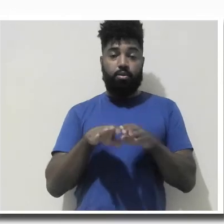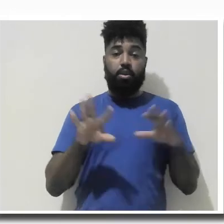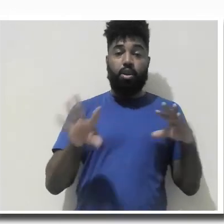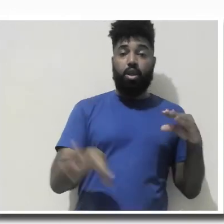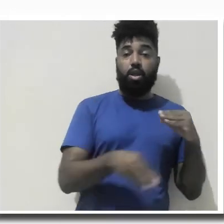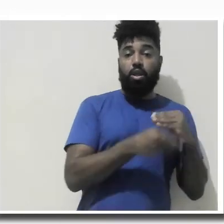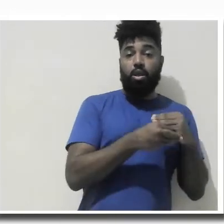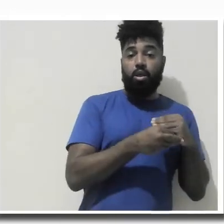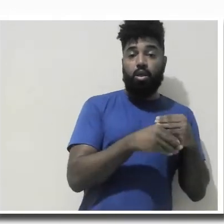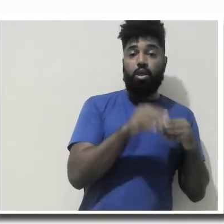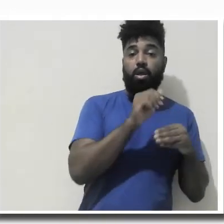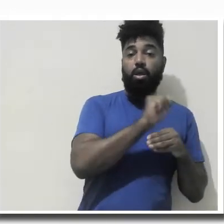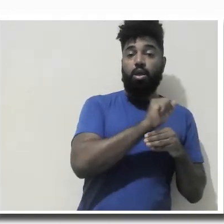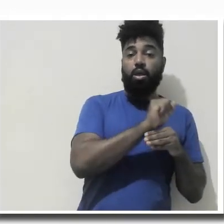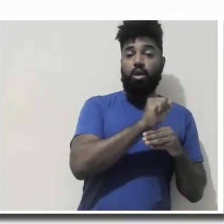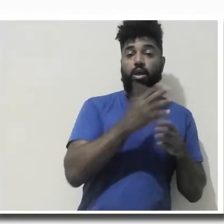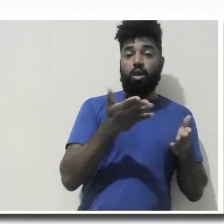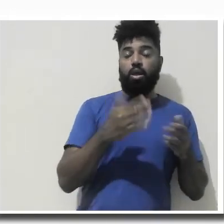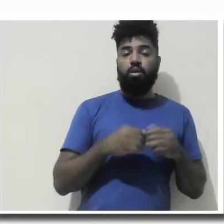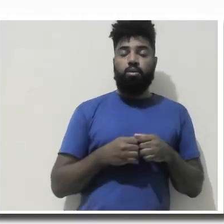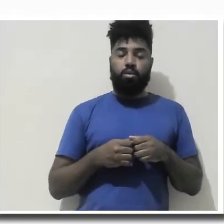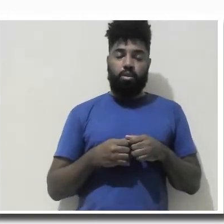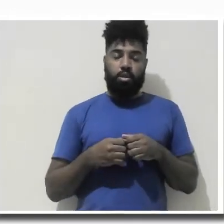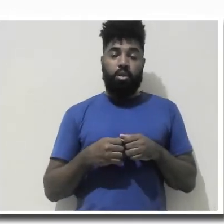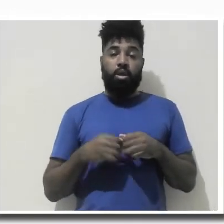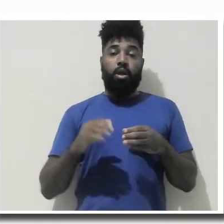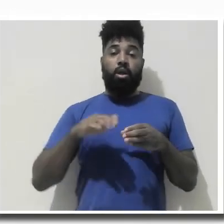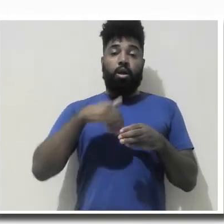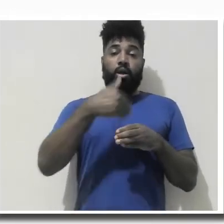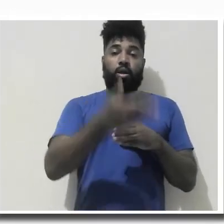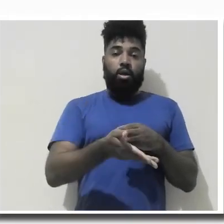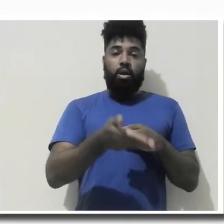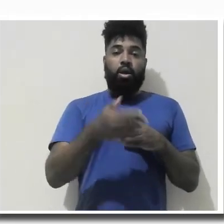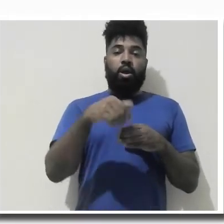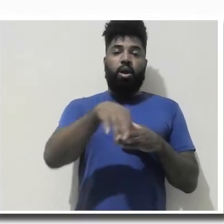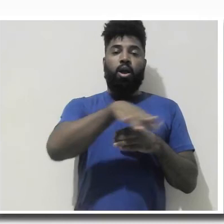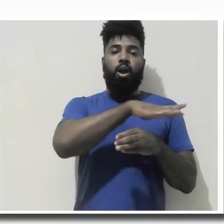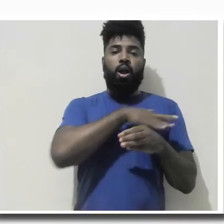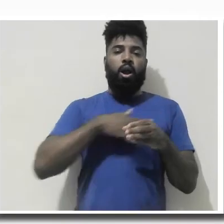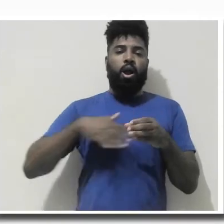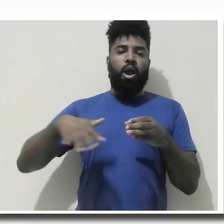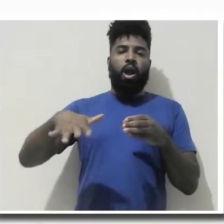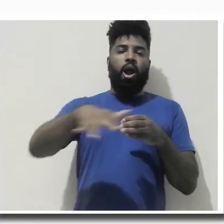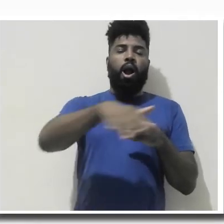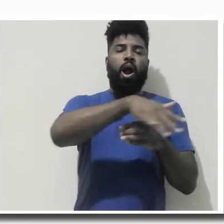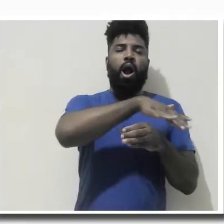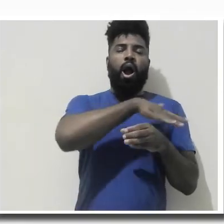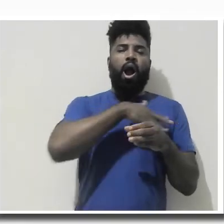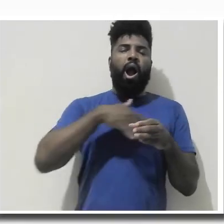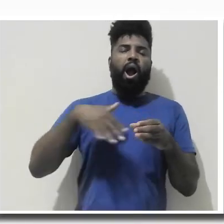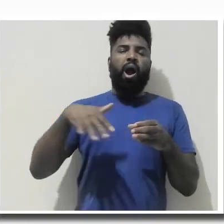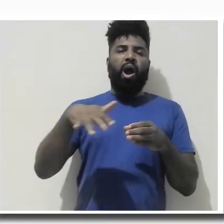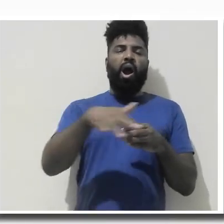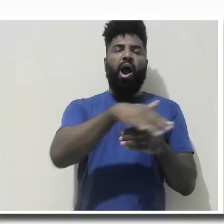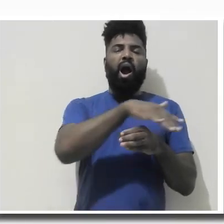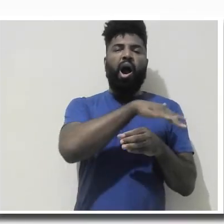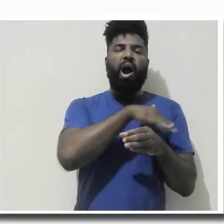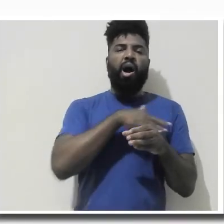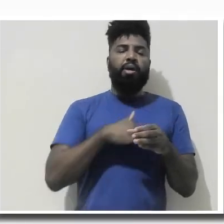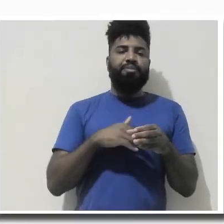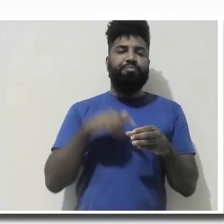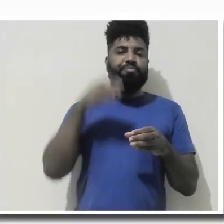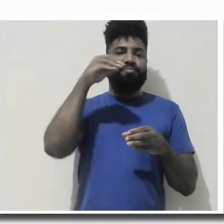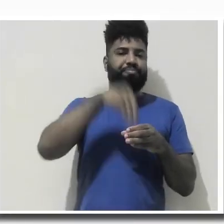A? É tudo aquilo, todos aqueles elementos que estão no conjunto universo, porém que não